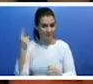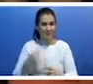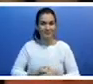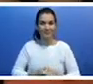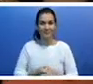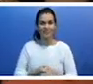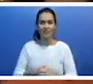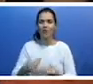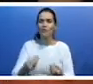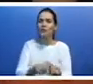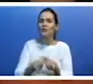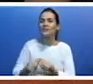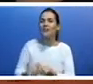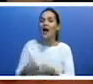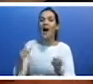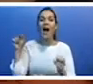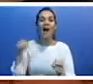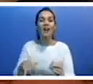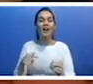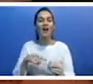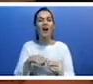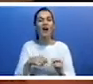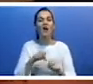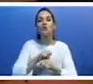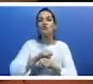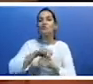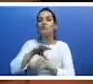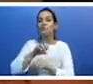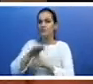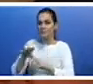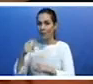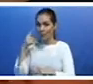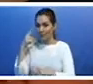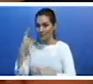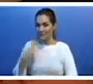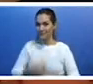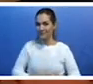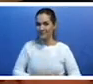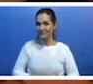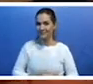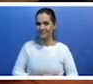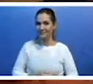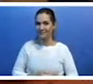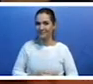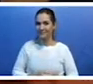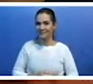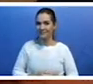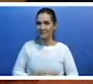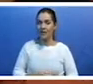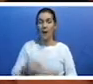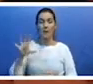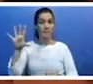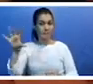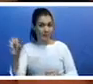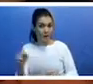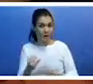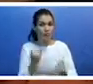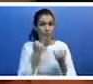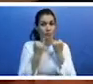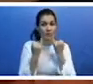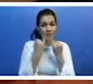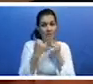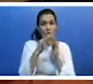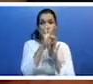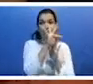Nós trouxemos aqui para vocês a sugestão. Vamos fazer juntos, ó. Então, nós teremos que pegar uma informação daquele